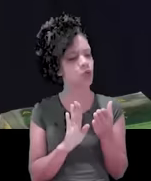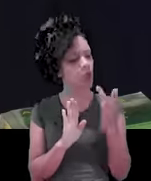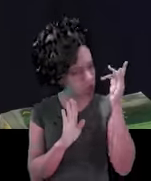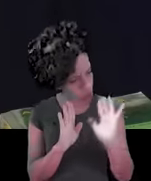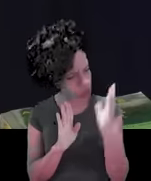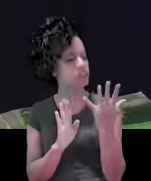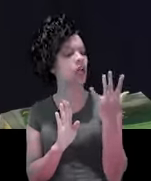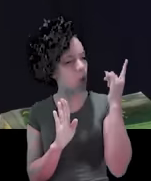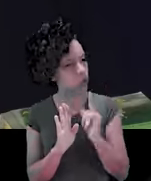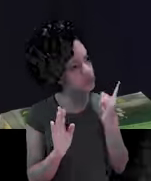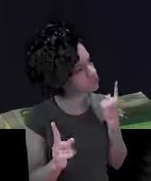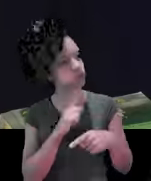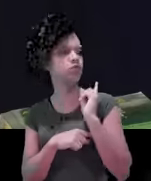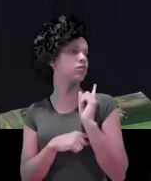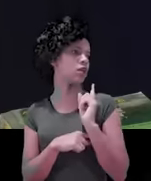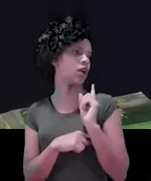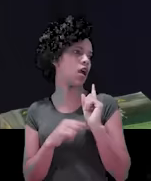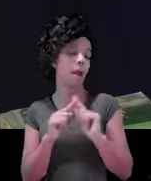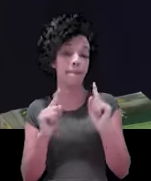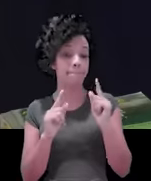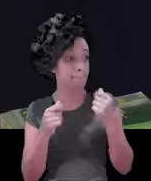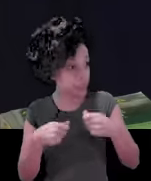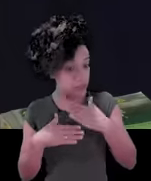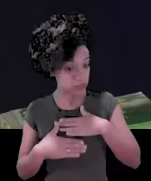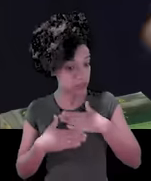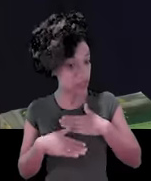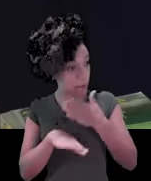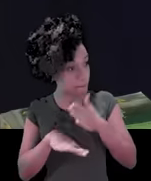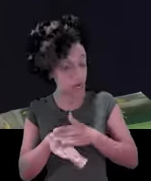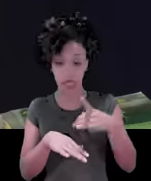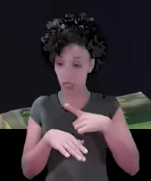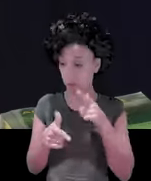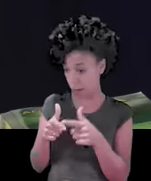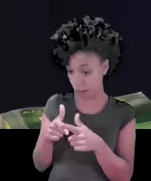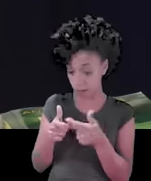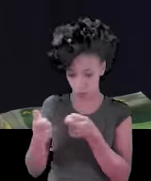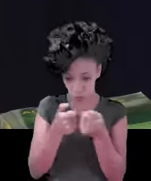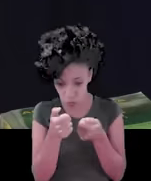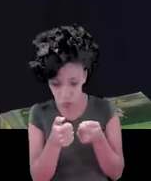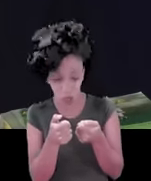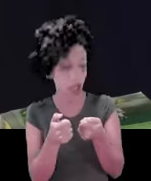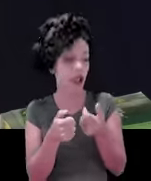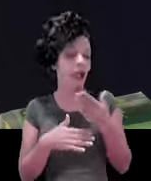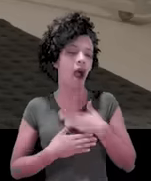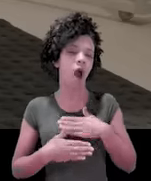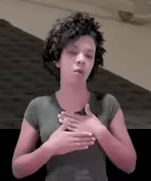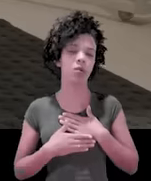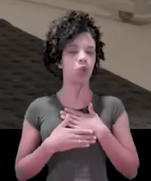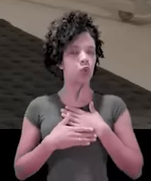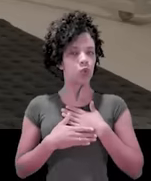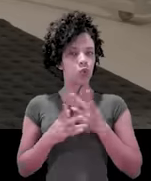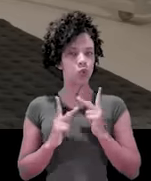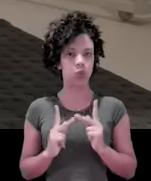por aquela situação de uma forma mais tranquila então quando você tem Nacional do pena que eu esqueci no deu a pane calma e tranquilidade